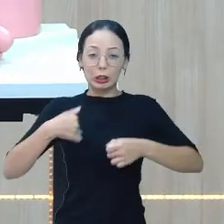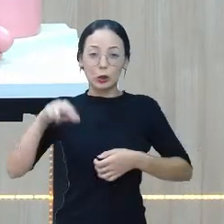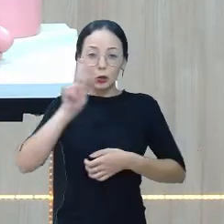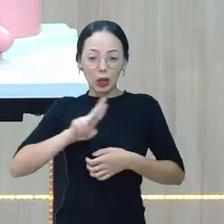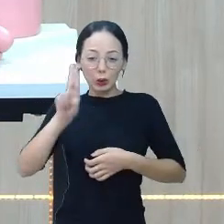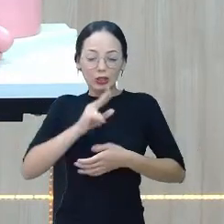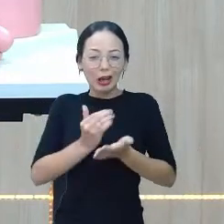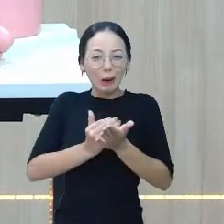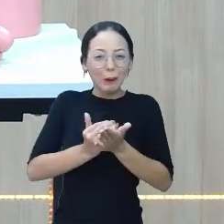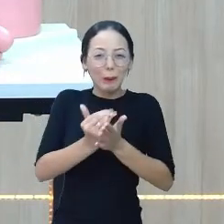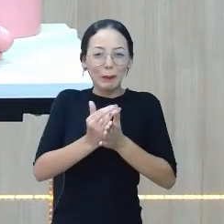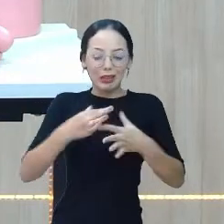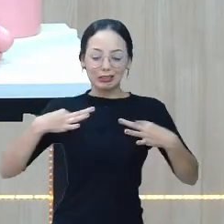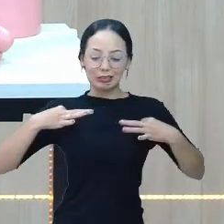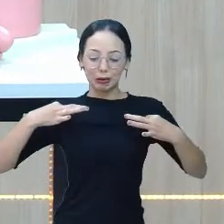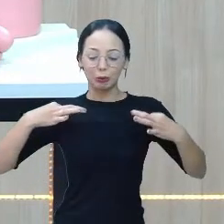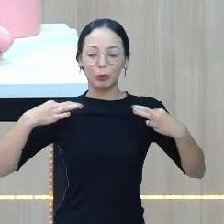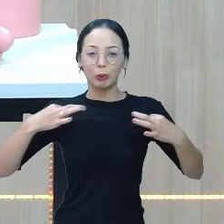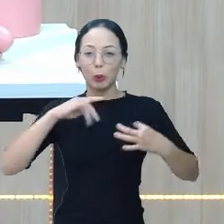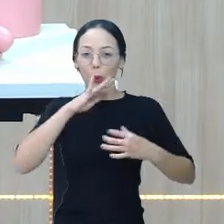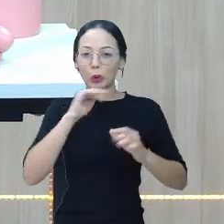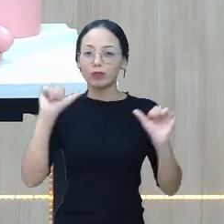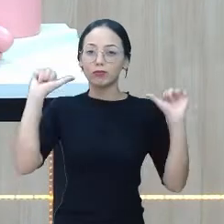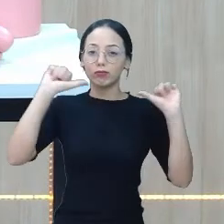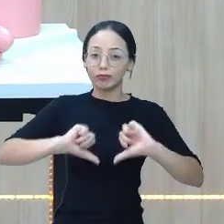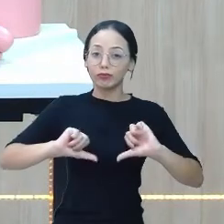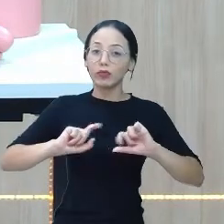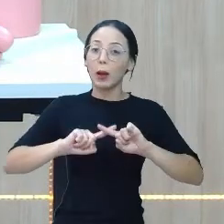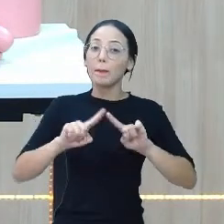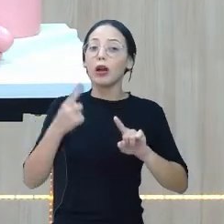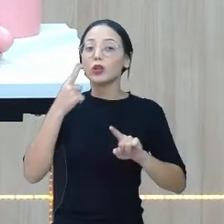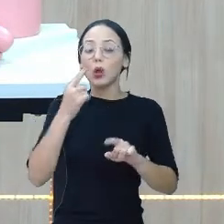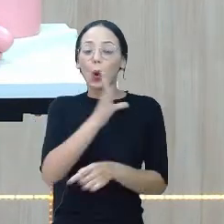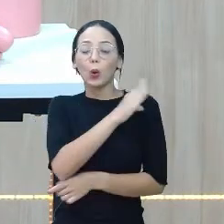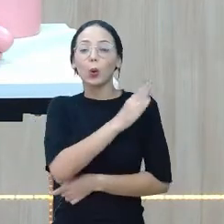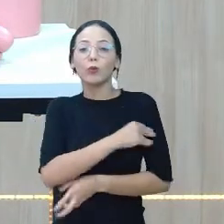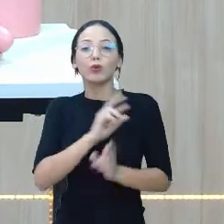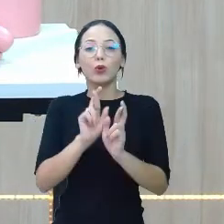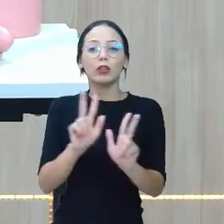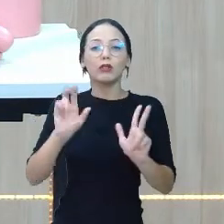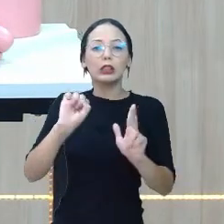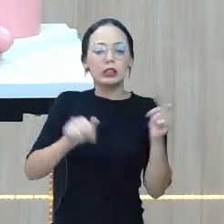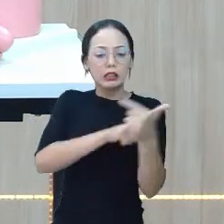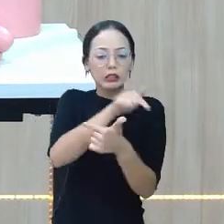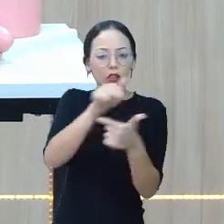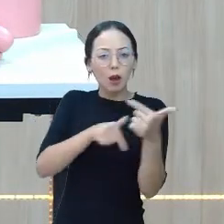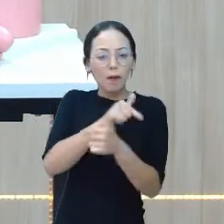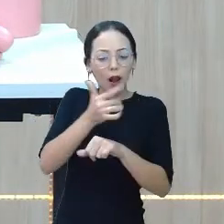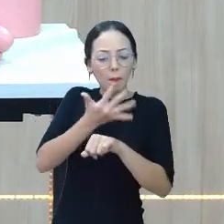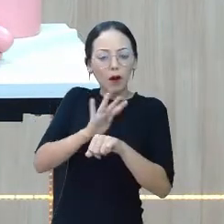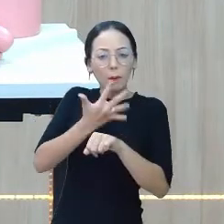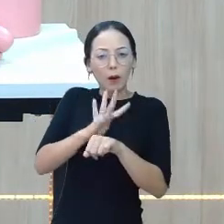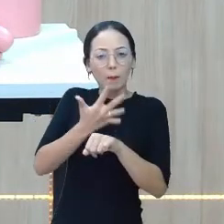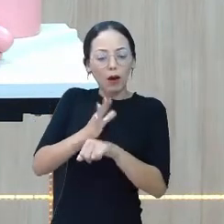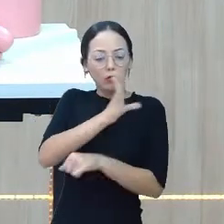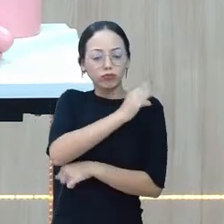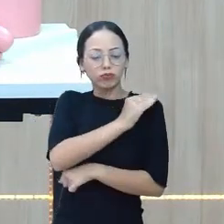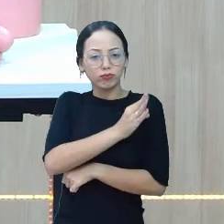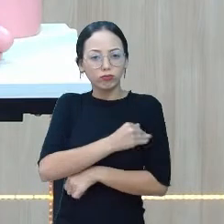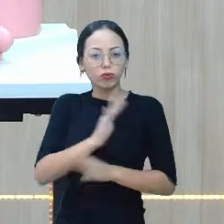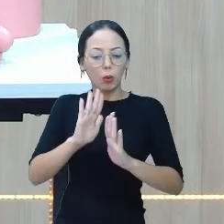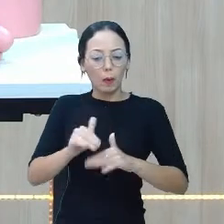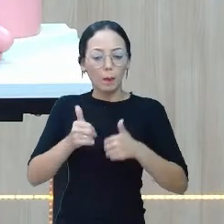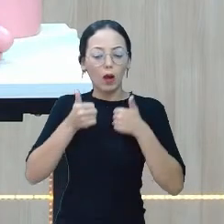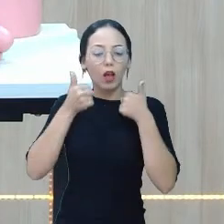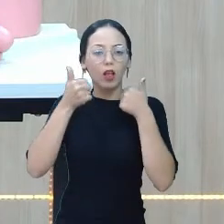ele começa a perder a elasticidade. Aqui é diferente. Quanto mais se trabalha o músculo, mais em melhor condição ele